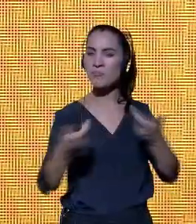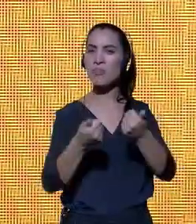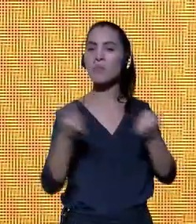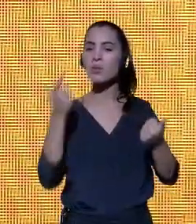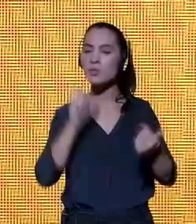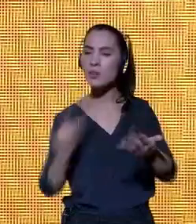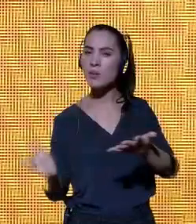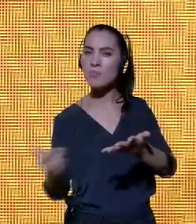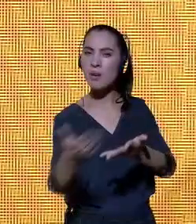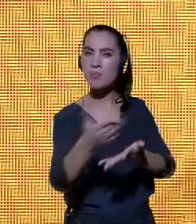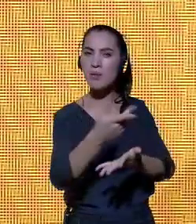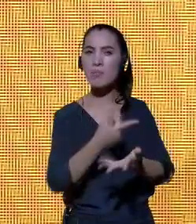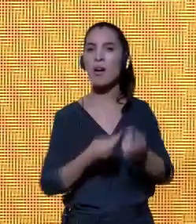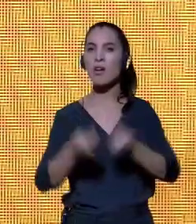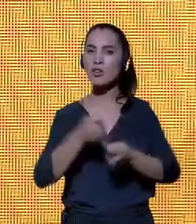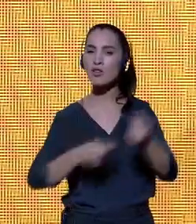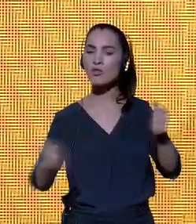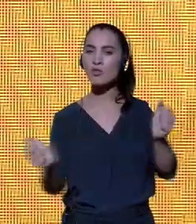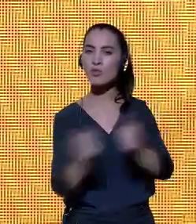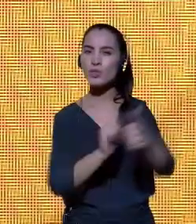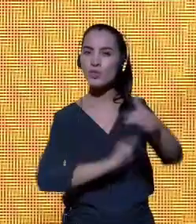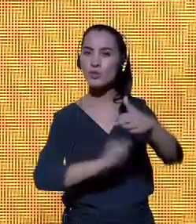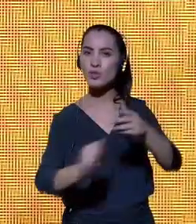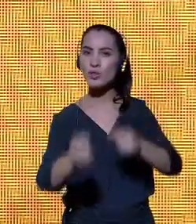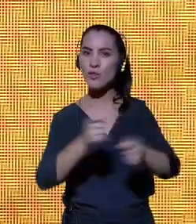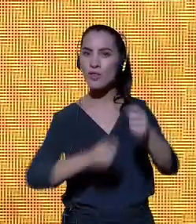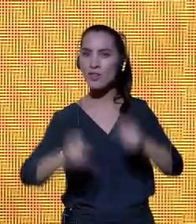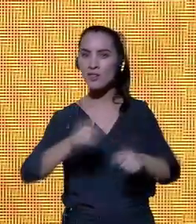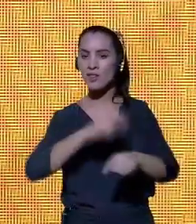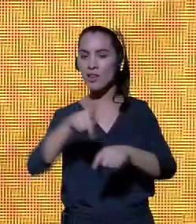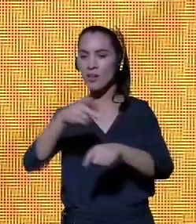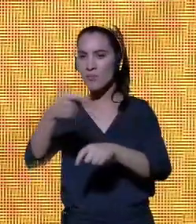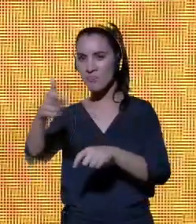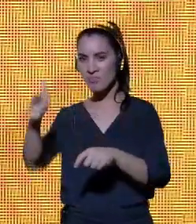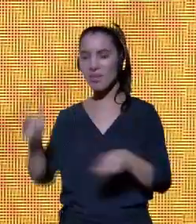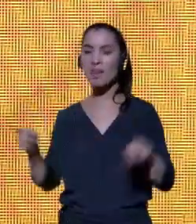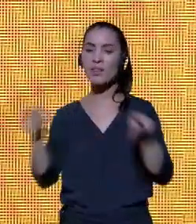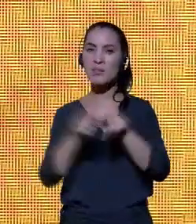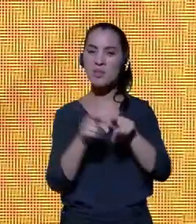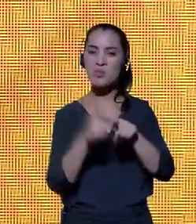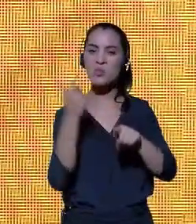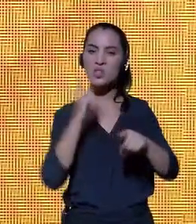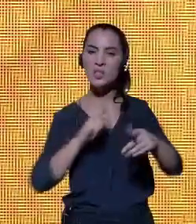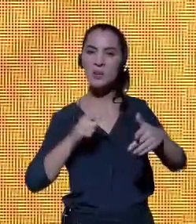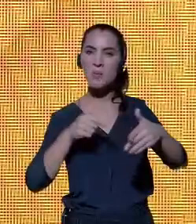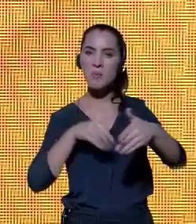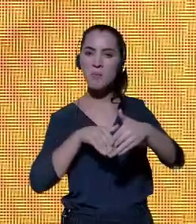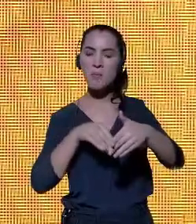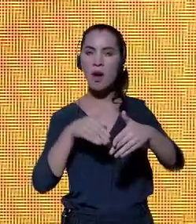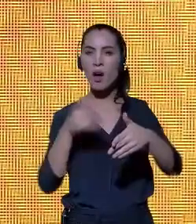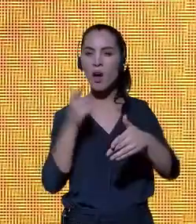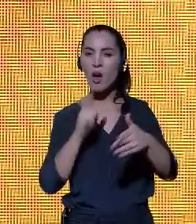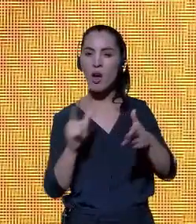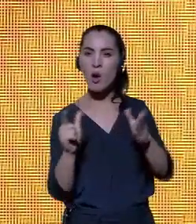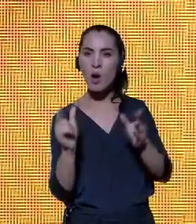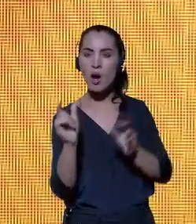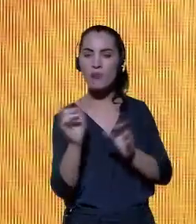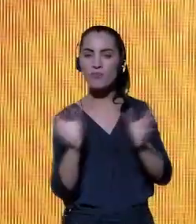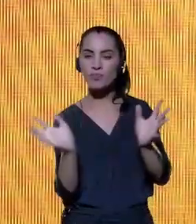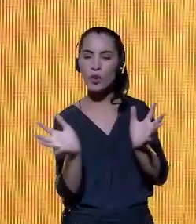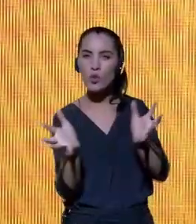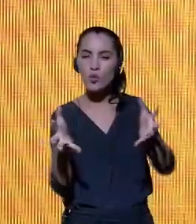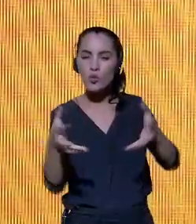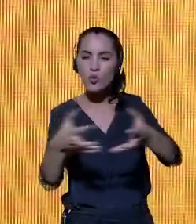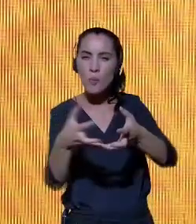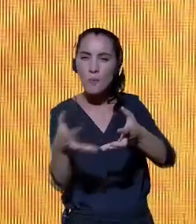recursos junto às instituições financeiras internacionais e constituir um repositório de melhores práticas para